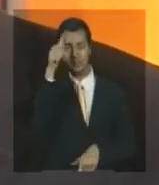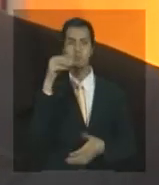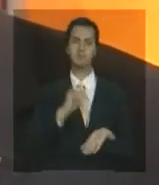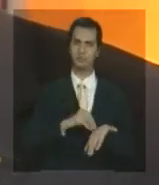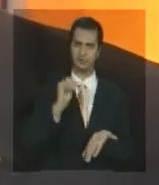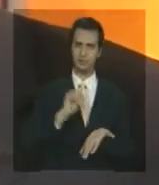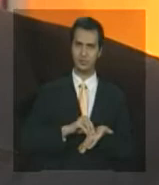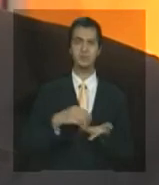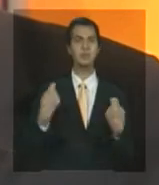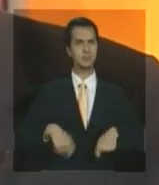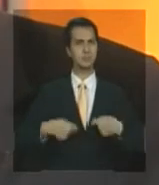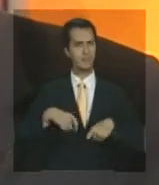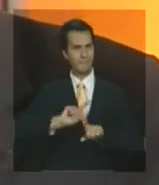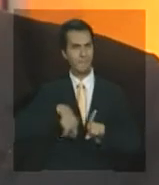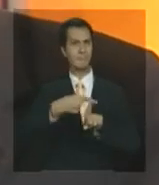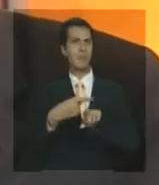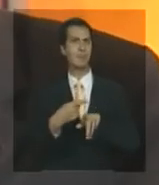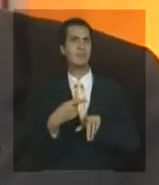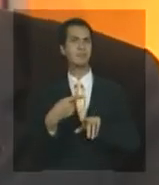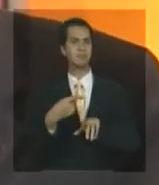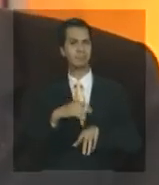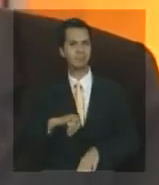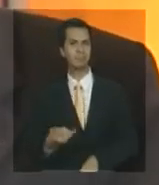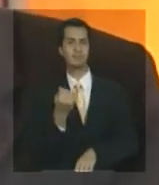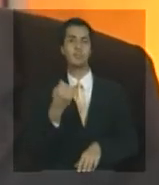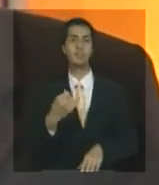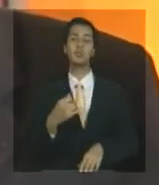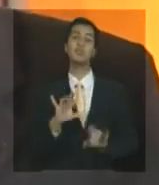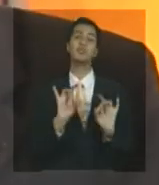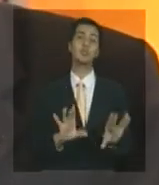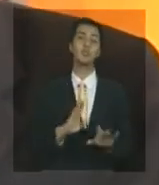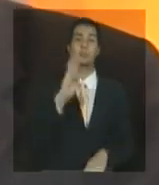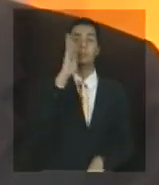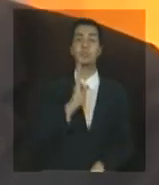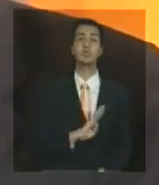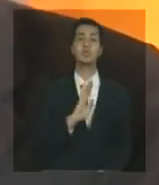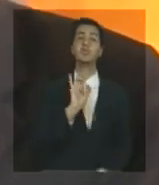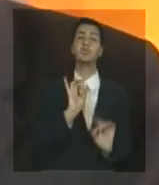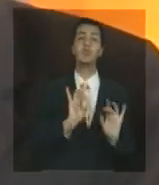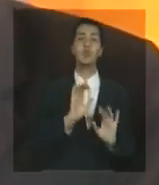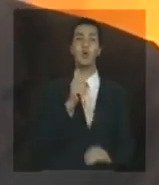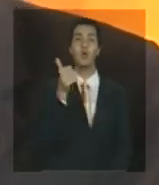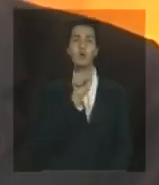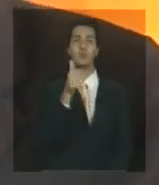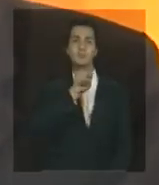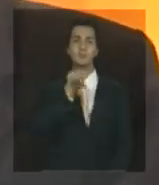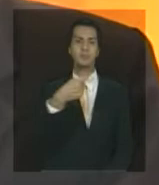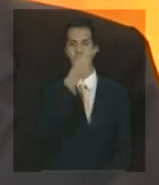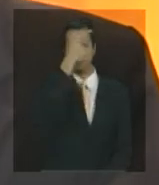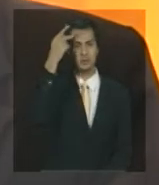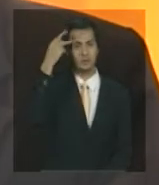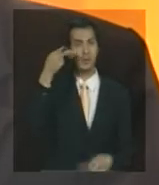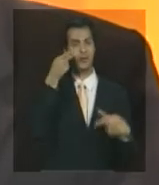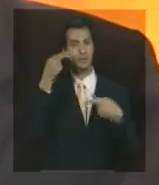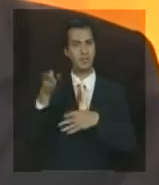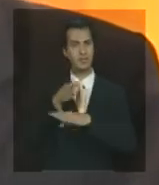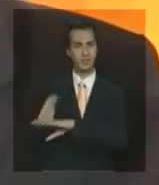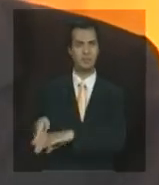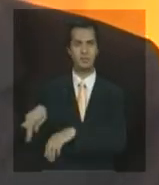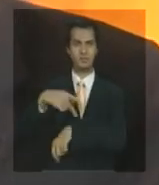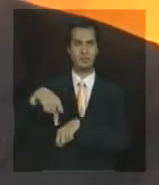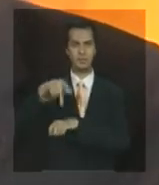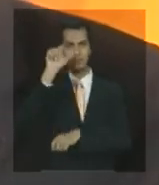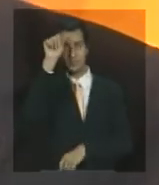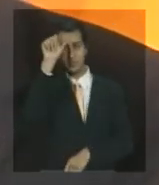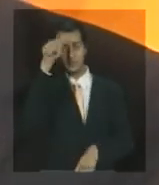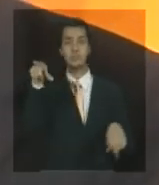ser explorada. Né? Nós apenas 11 mil brasileiros em 2010 visitaram aqui a Índia,